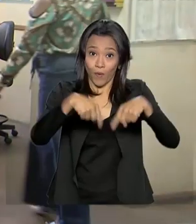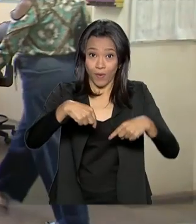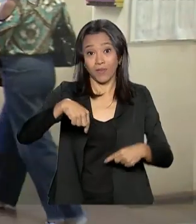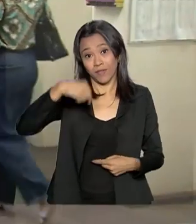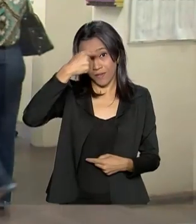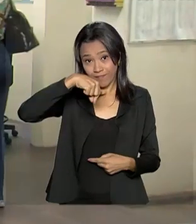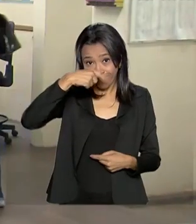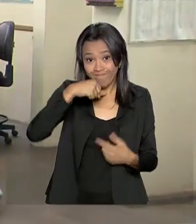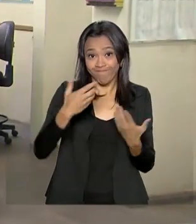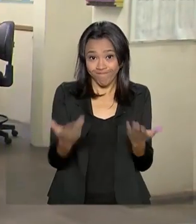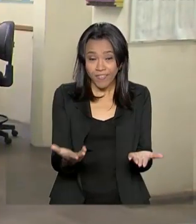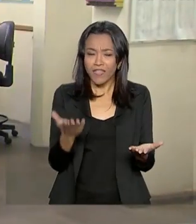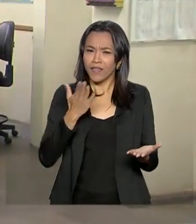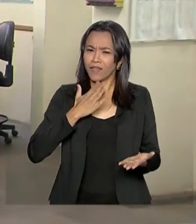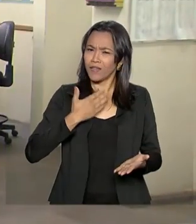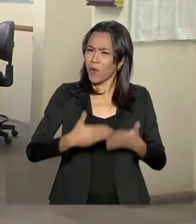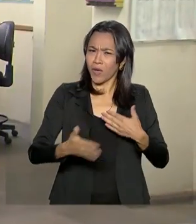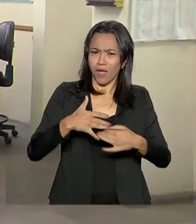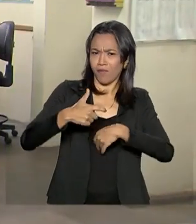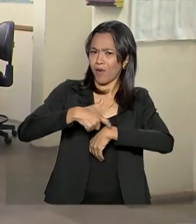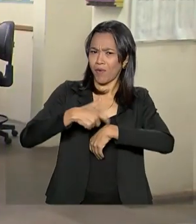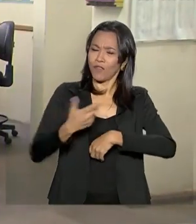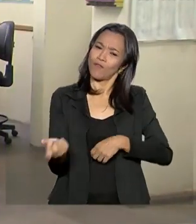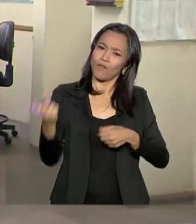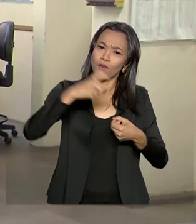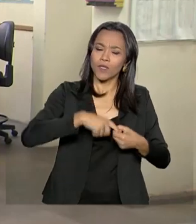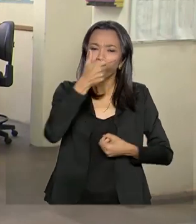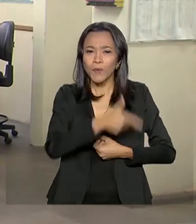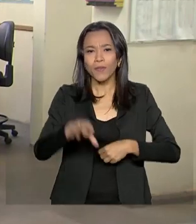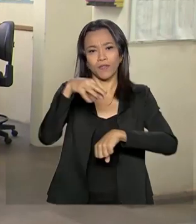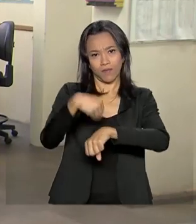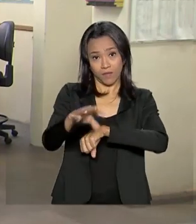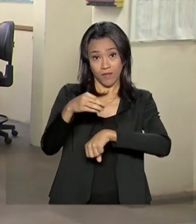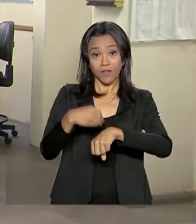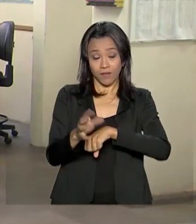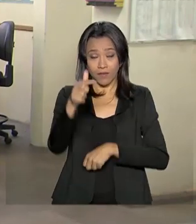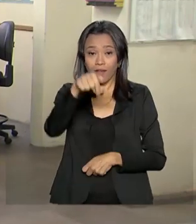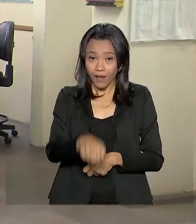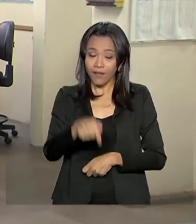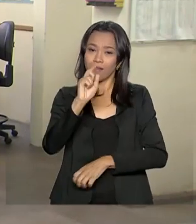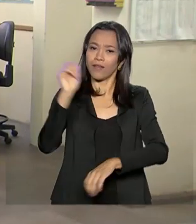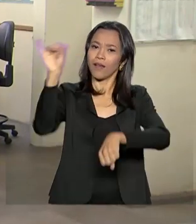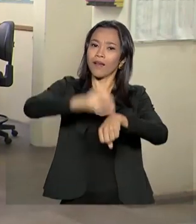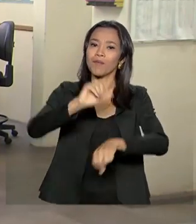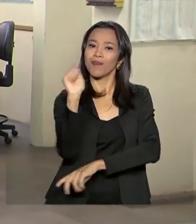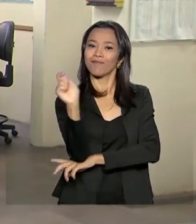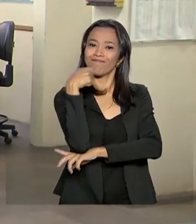a influenza e voltamos a qualquer momento com outras informações aqui de Porto Alegre, no Rio Grande do Sul.